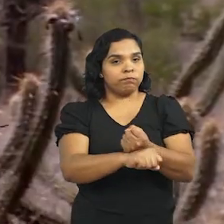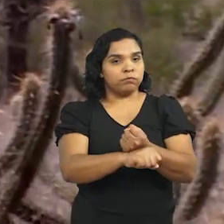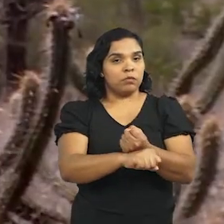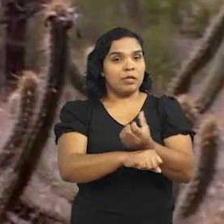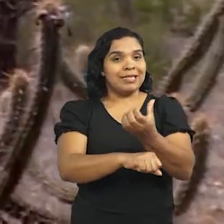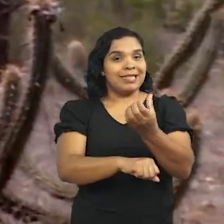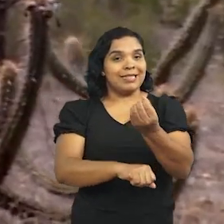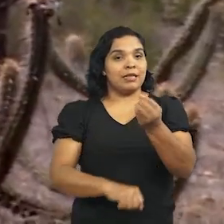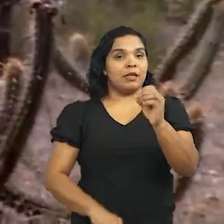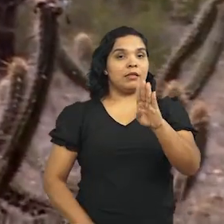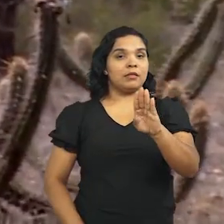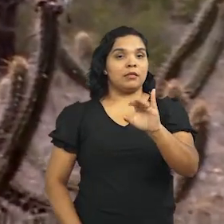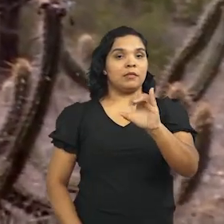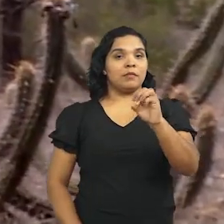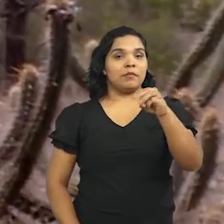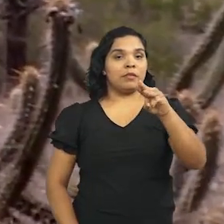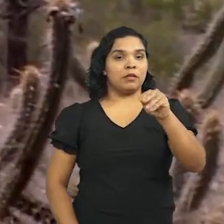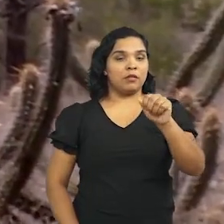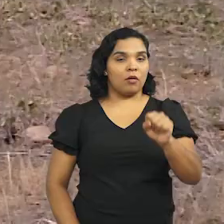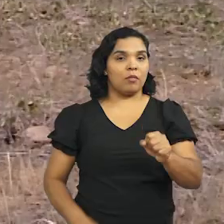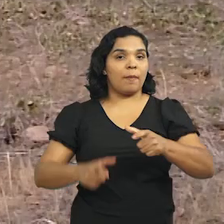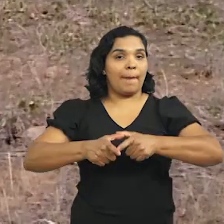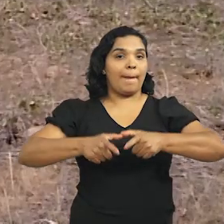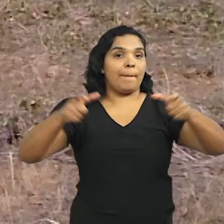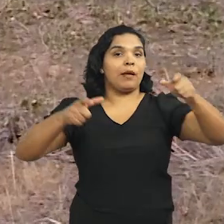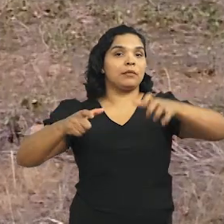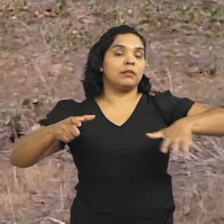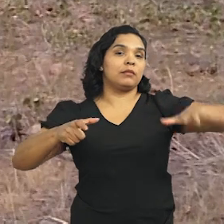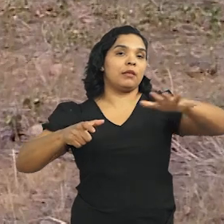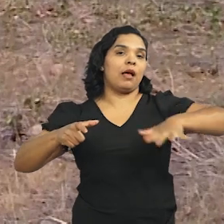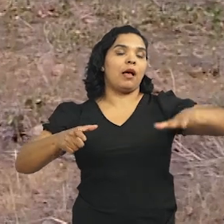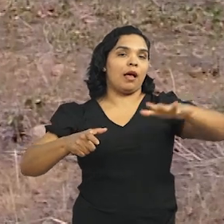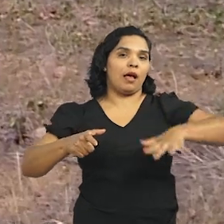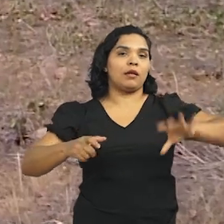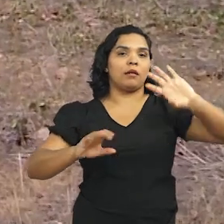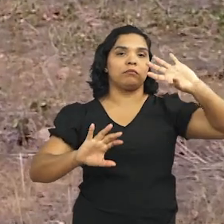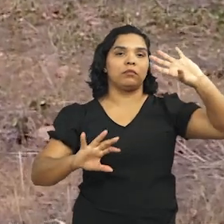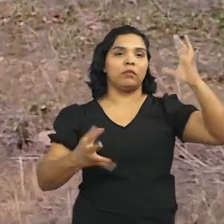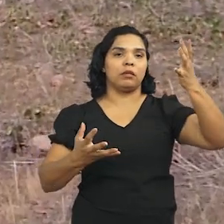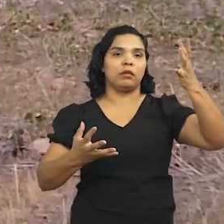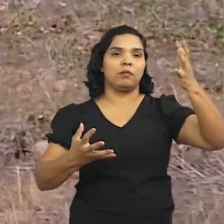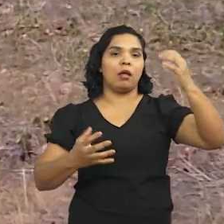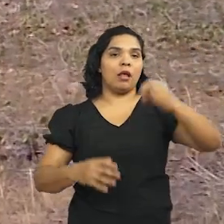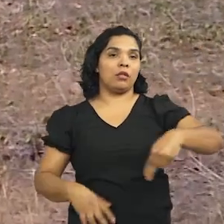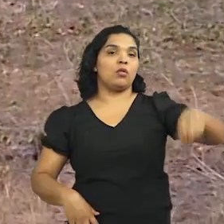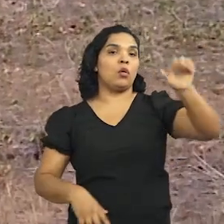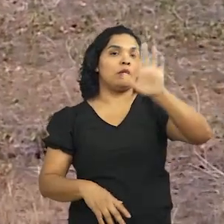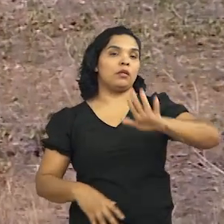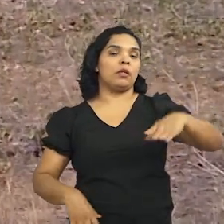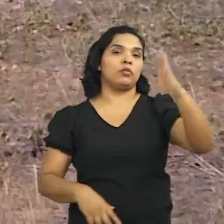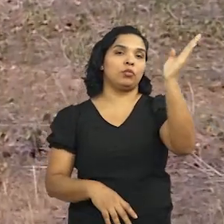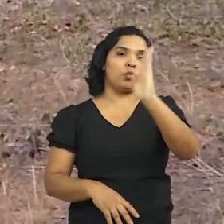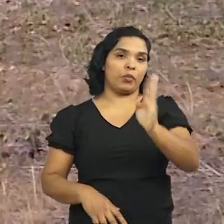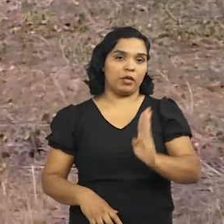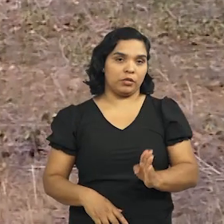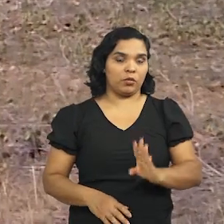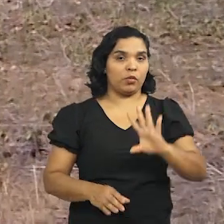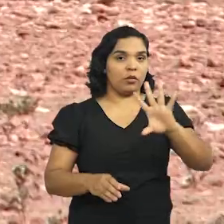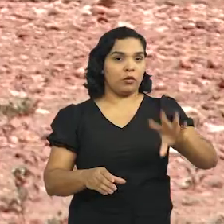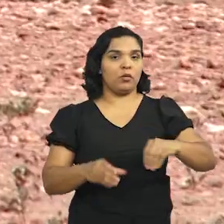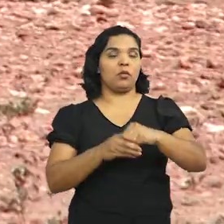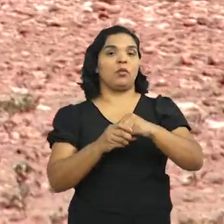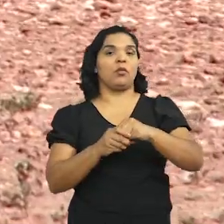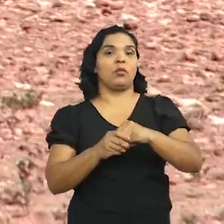A Caatinga é um dos 6 biomas brasileiros e ocupa a maior parte da área com clima semiárido da região nordeste do